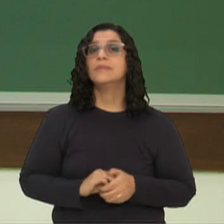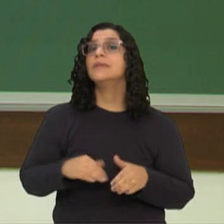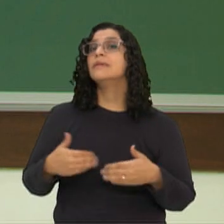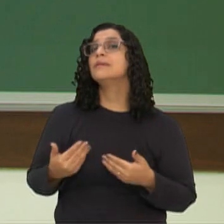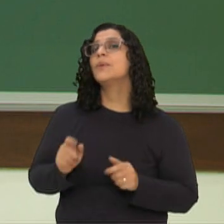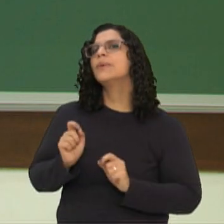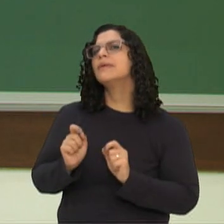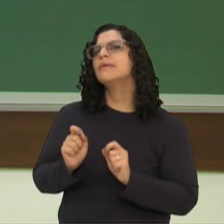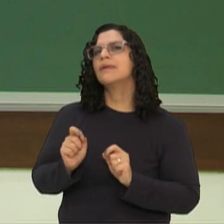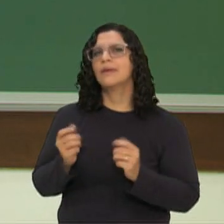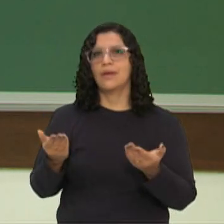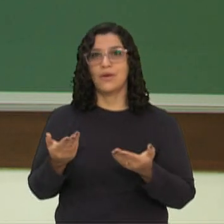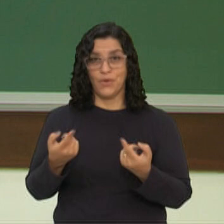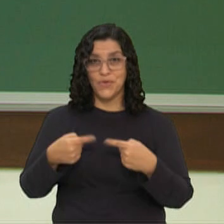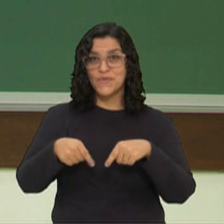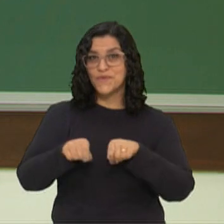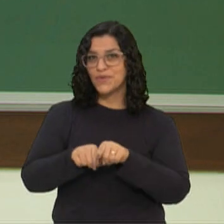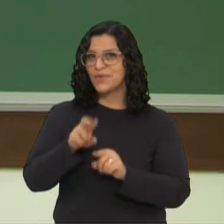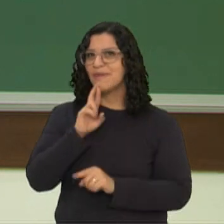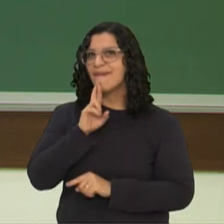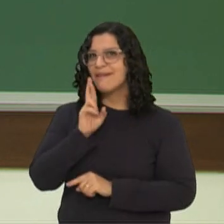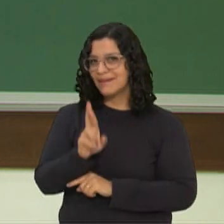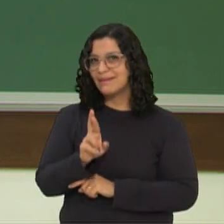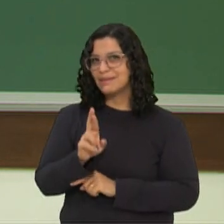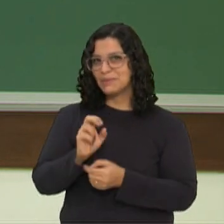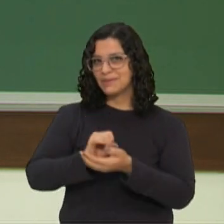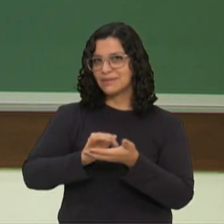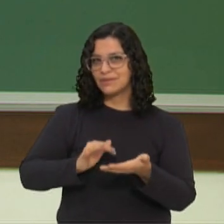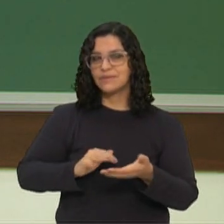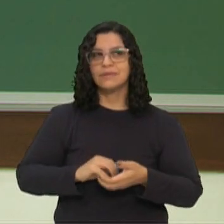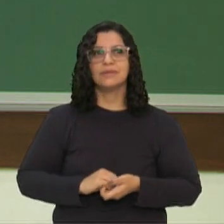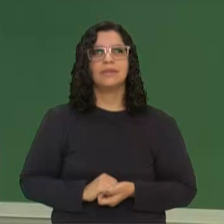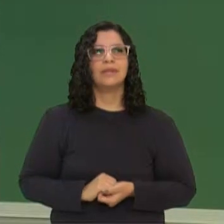Então, pessoal, voltando aqui na resolução do nosso exercício.